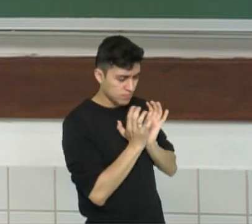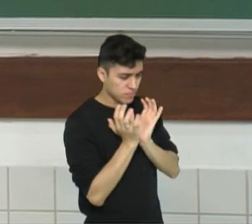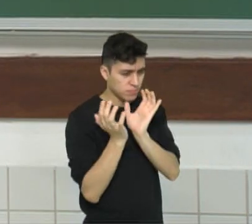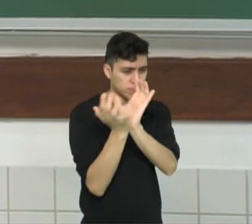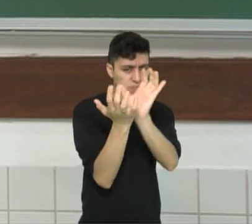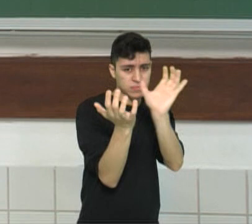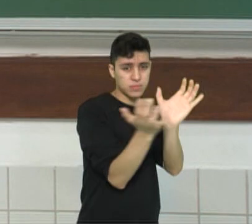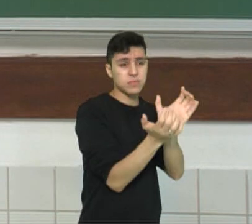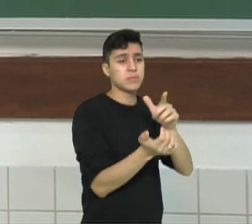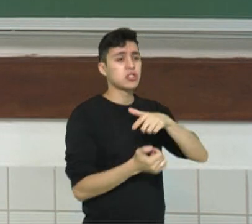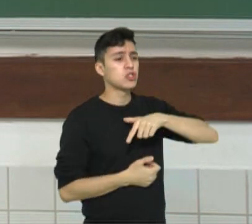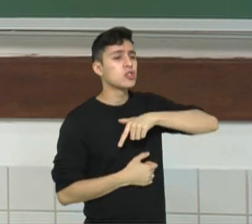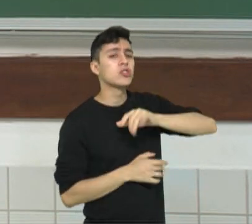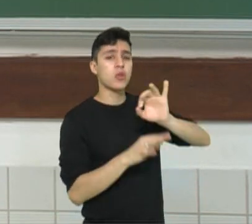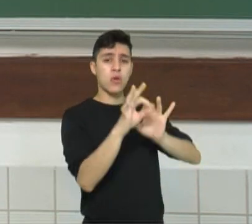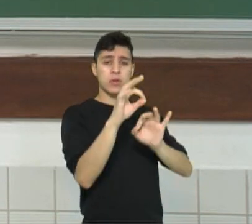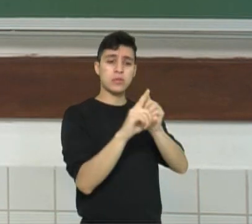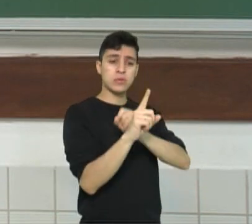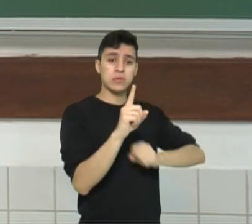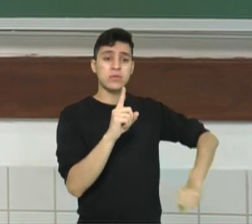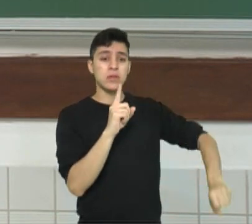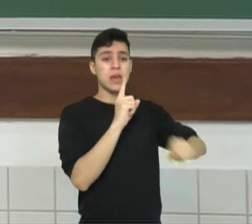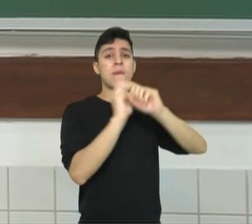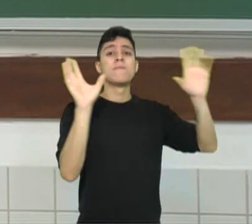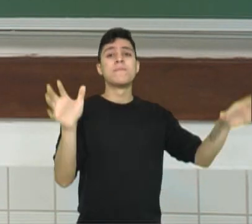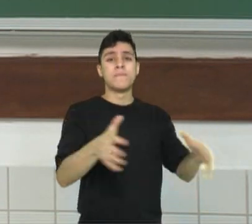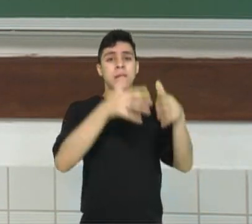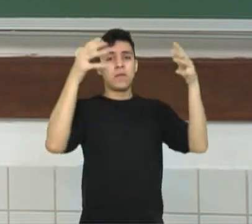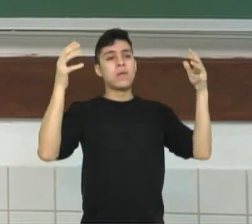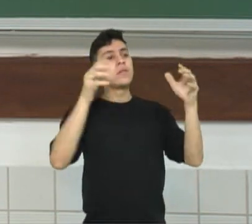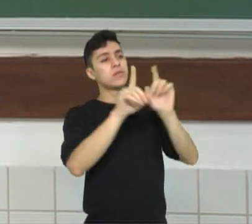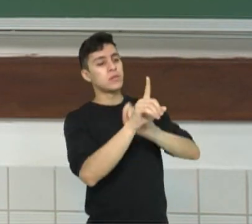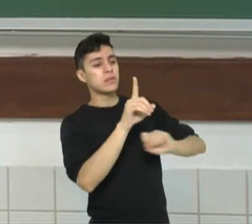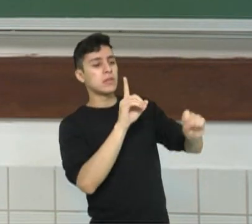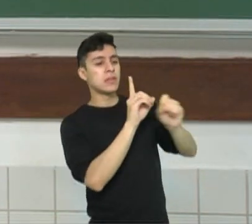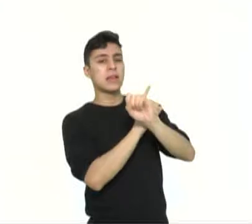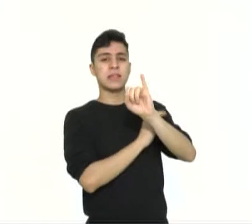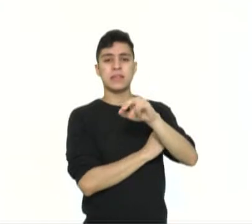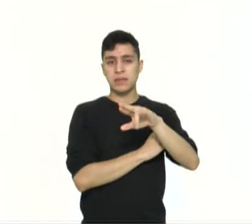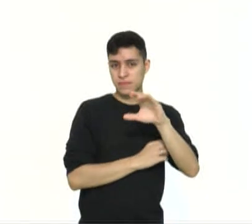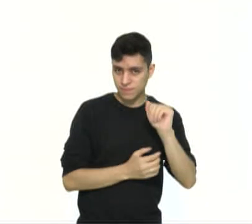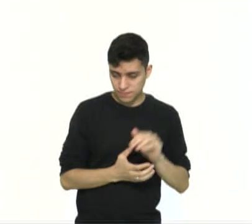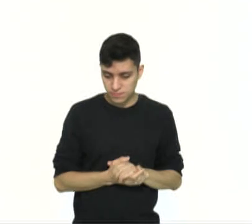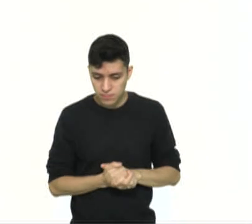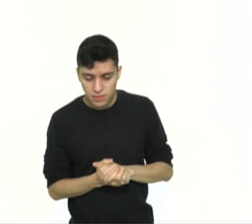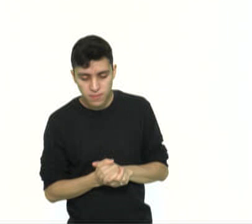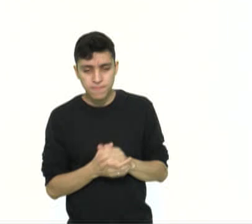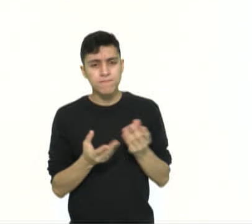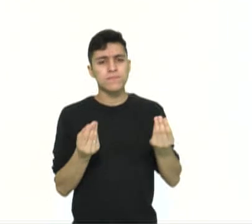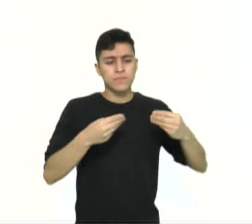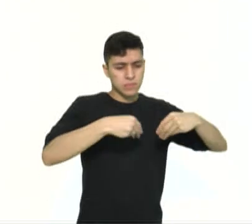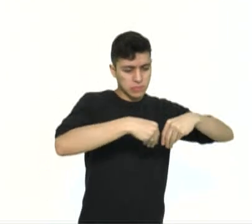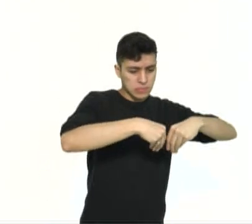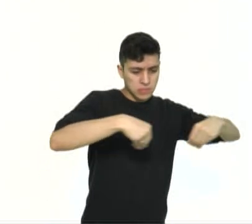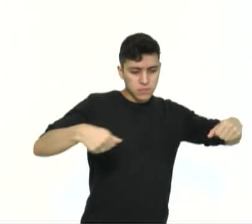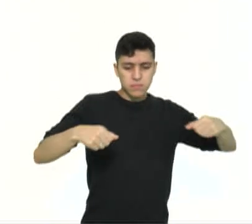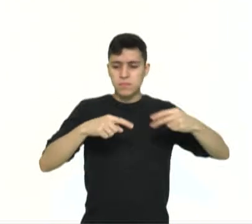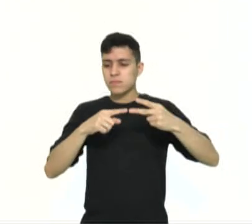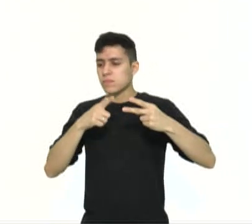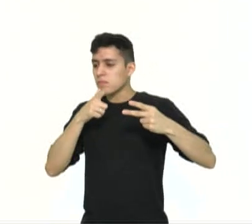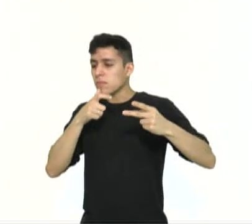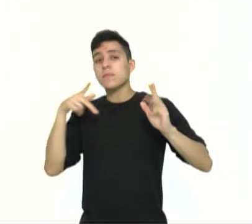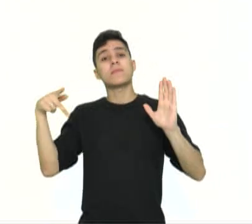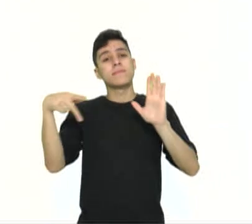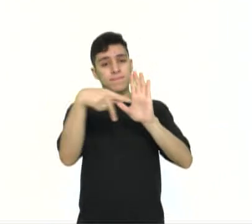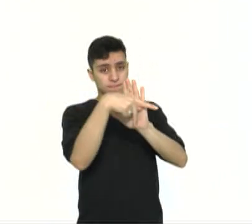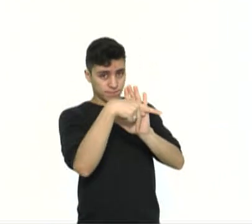que organizavam uma sociedade maior, que era a sociedade inca. A terra e a água pertenciam ao